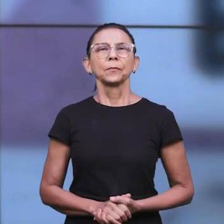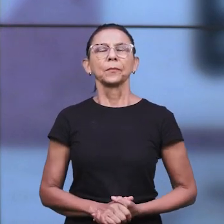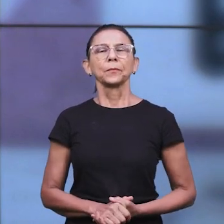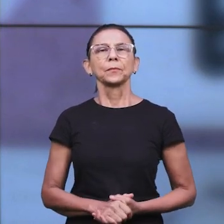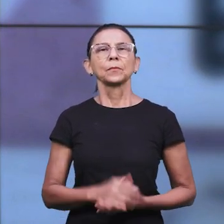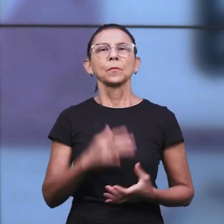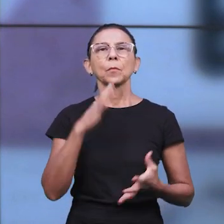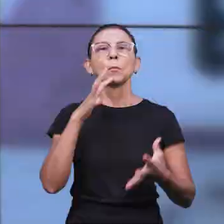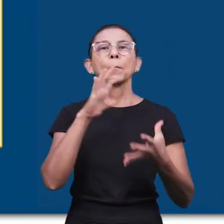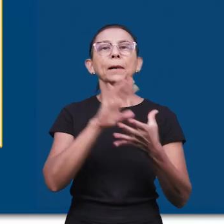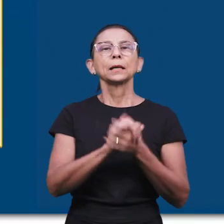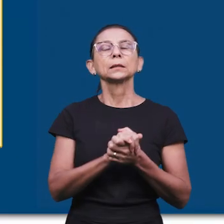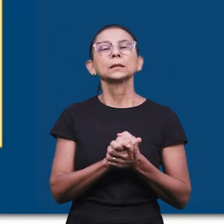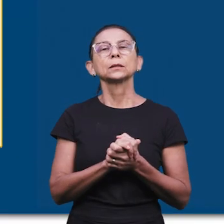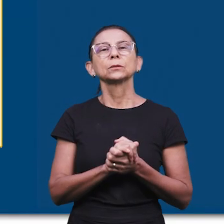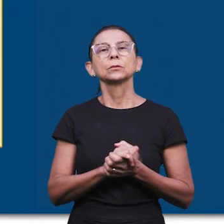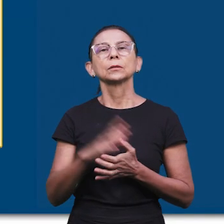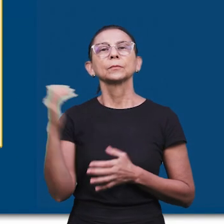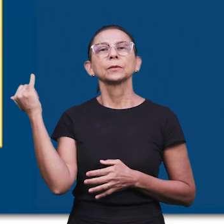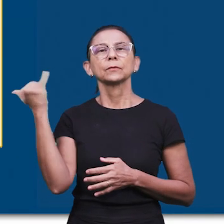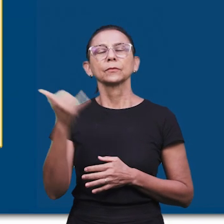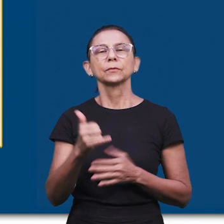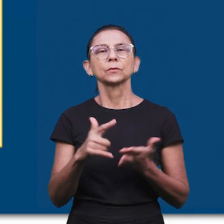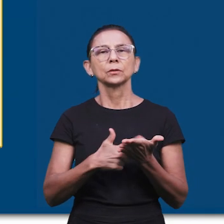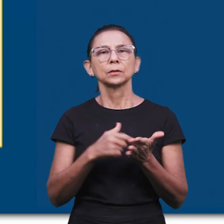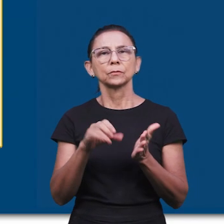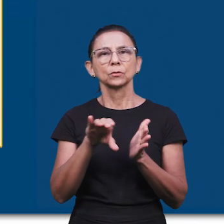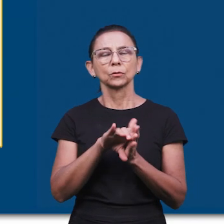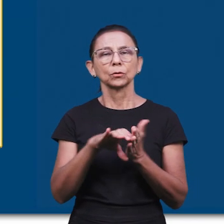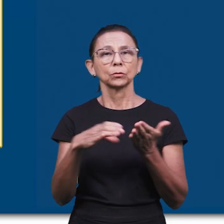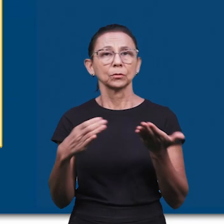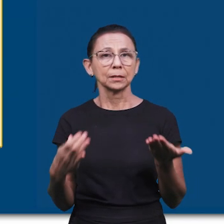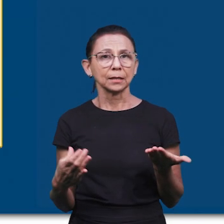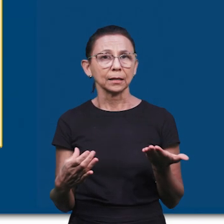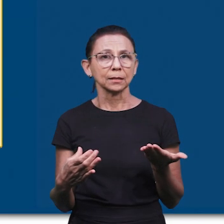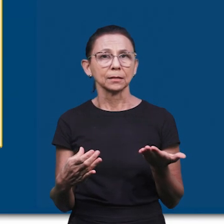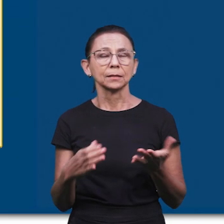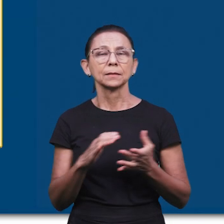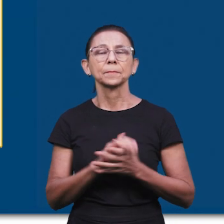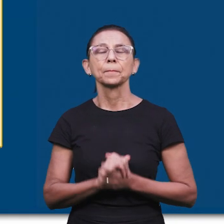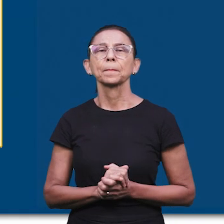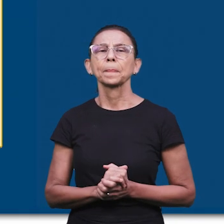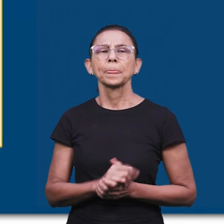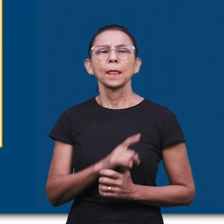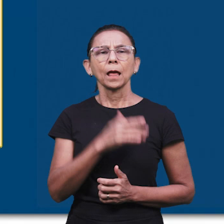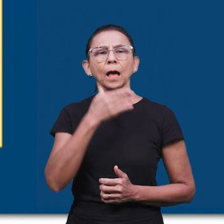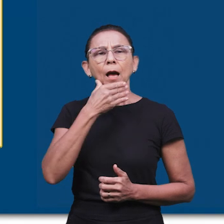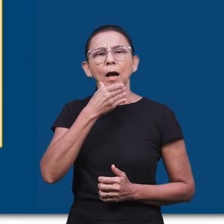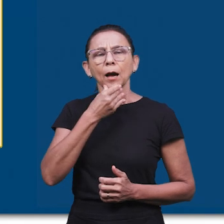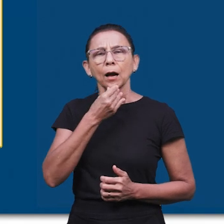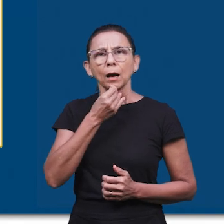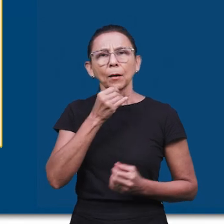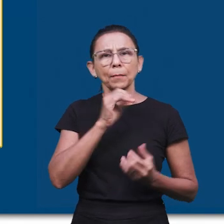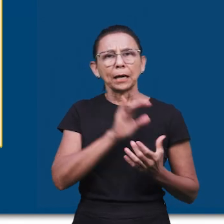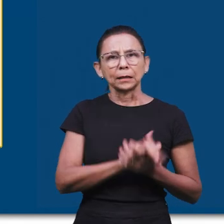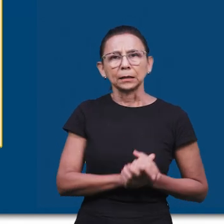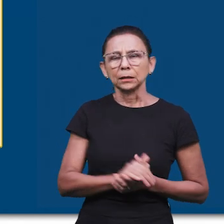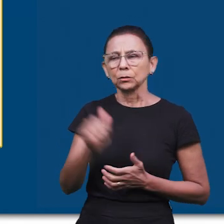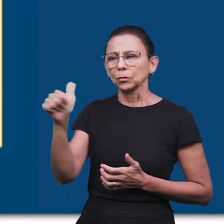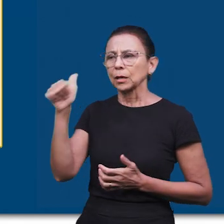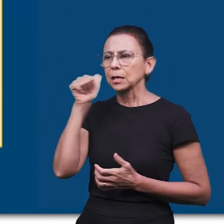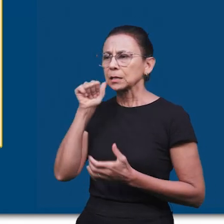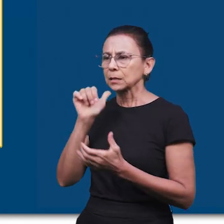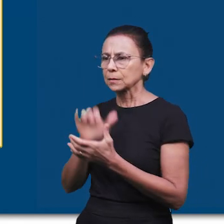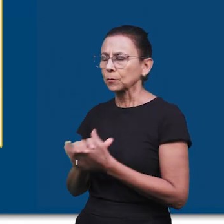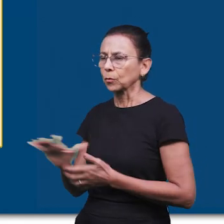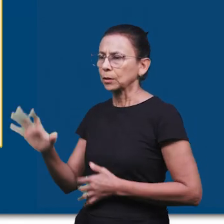Vejamos. Ao marido, a Bíblia fala em Colossenses 3,19. Vós, maridos, amai a vossas mulheres e